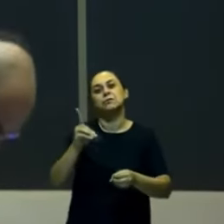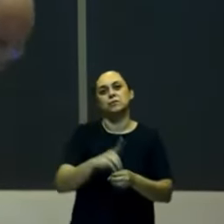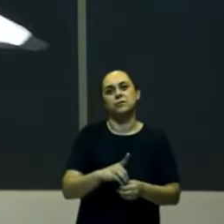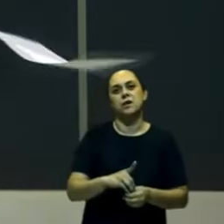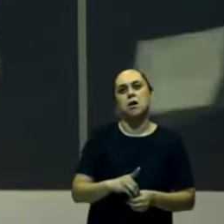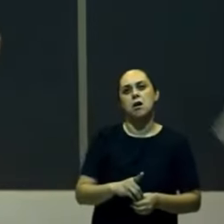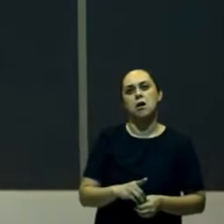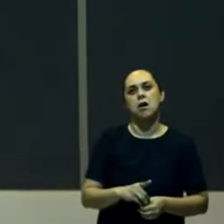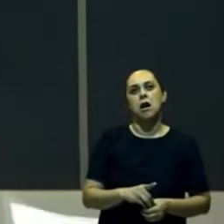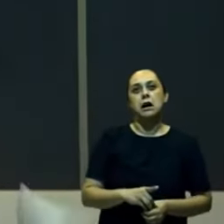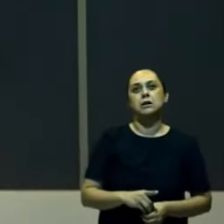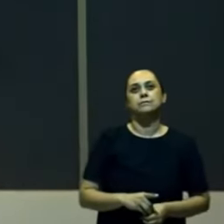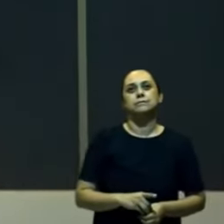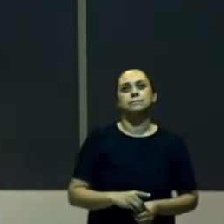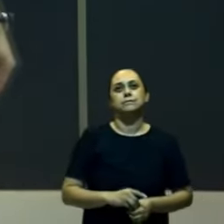associar.